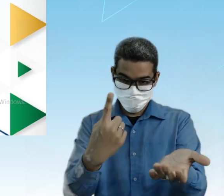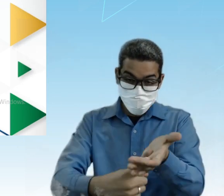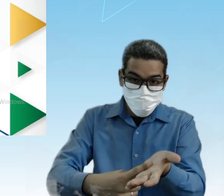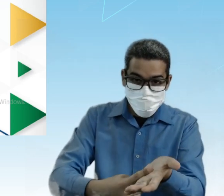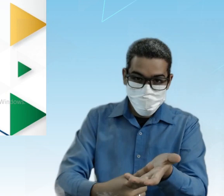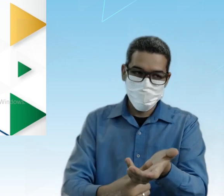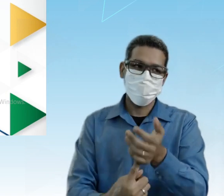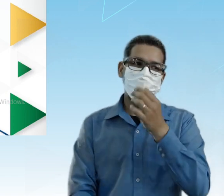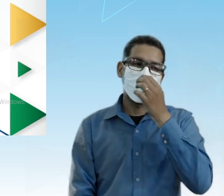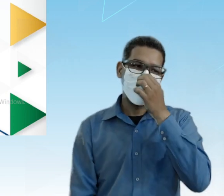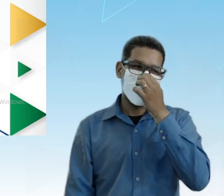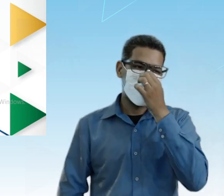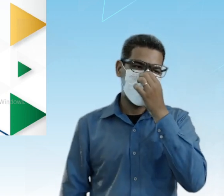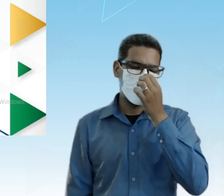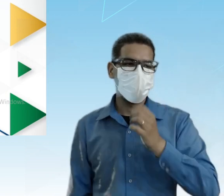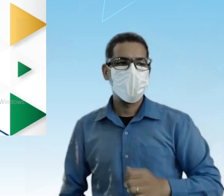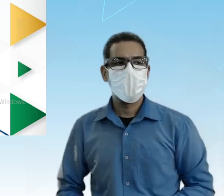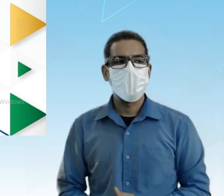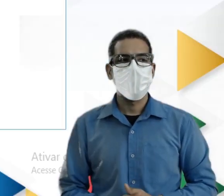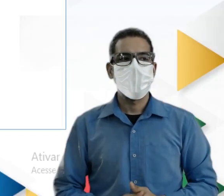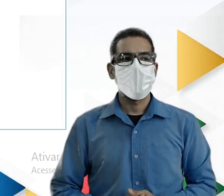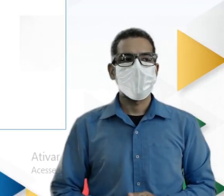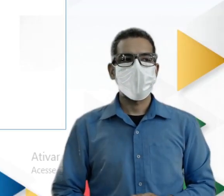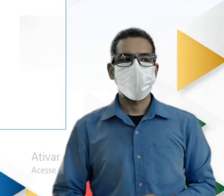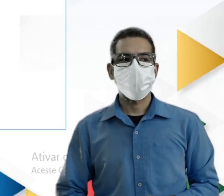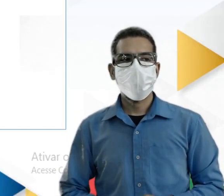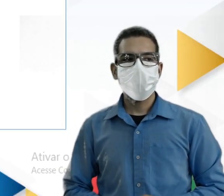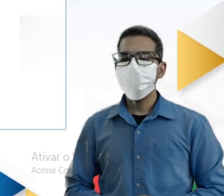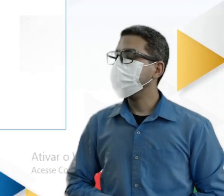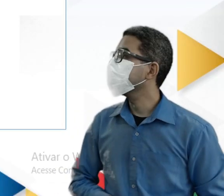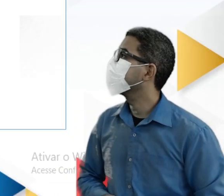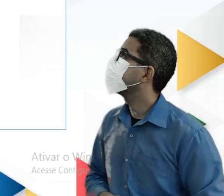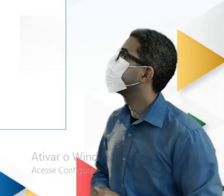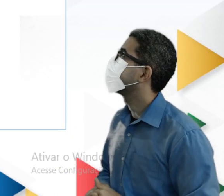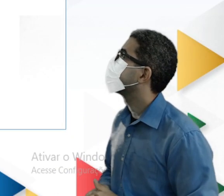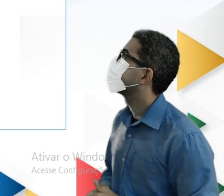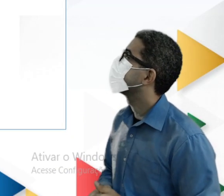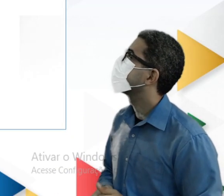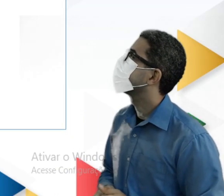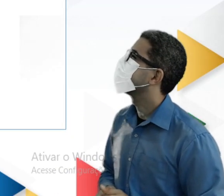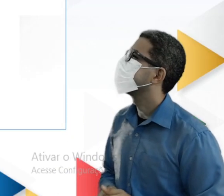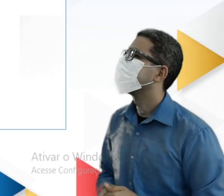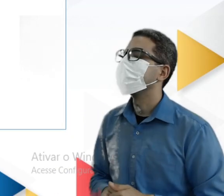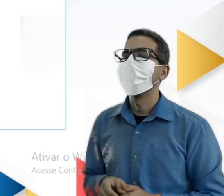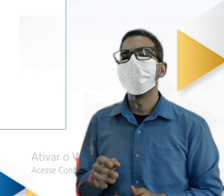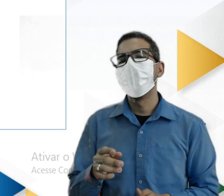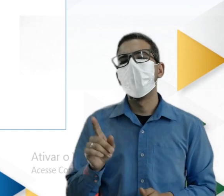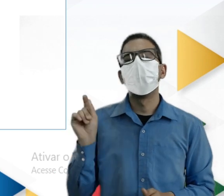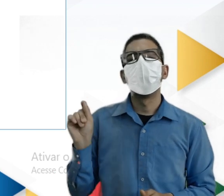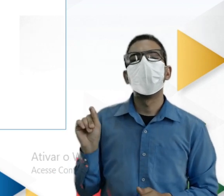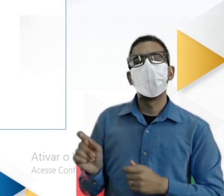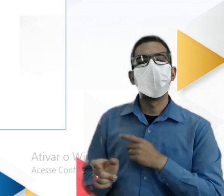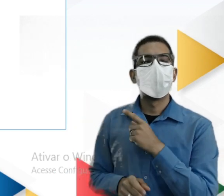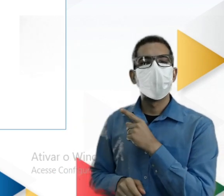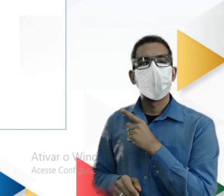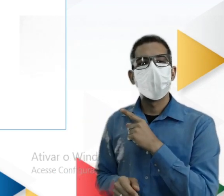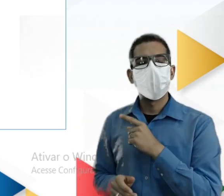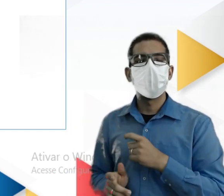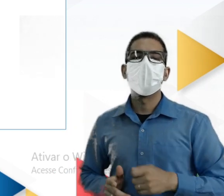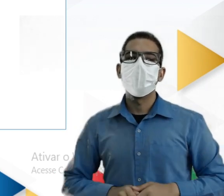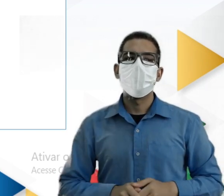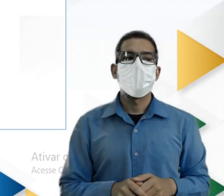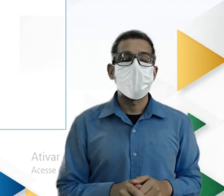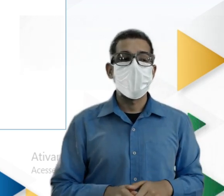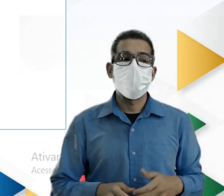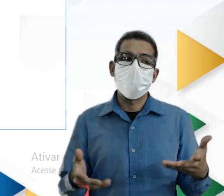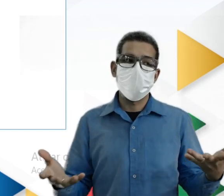gente? Vamos aí, ver o índice de escolarização. Aí eu botei aí, né? O que vocês estão vendo nessa charge? Nessa